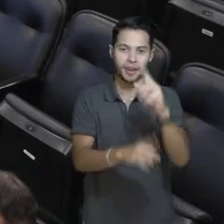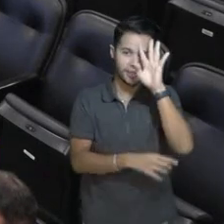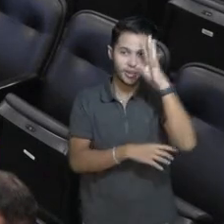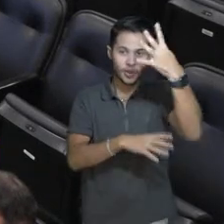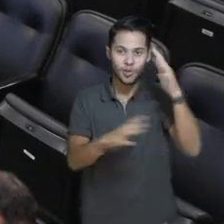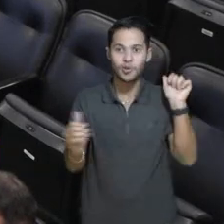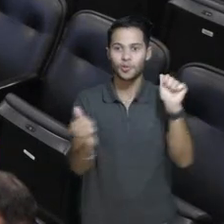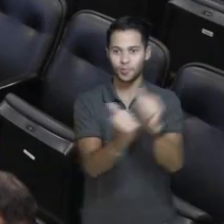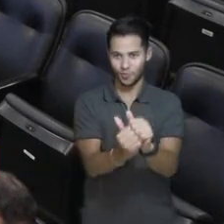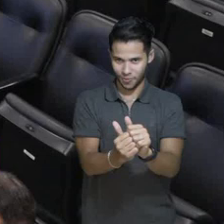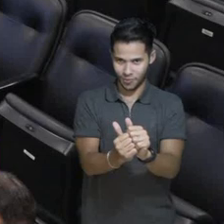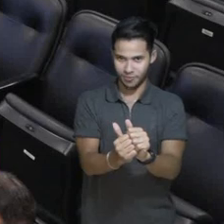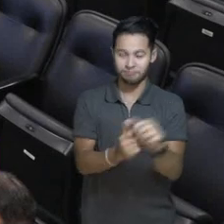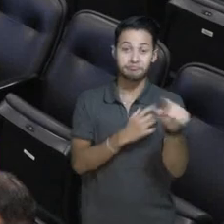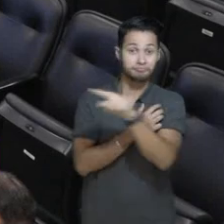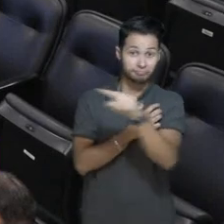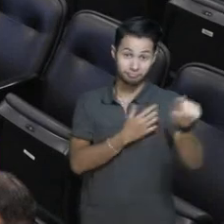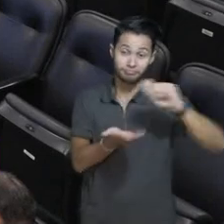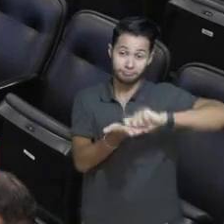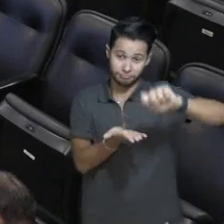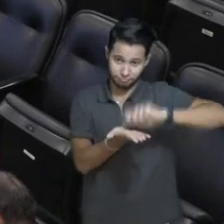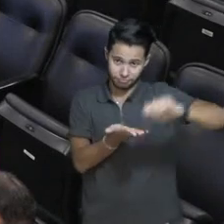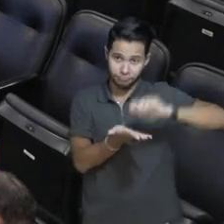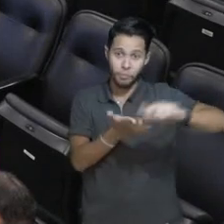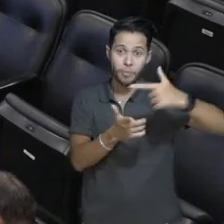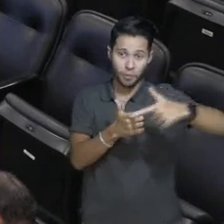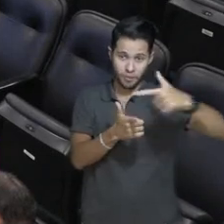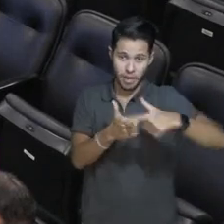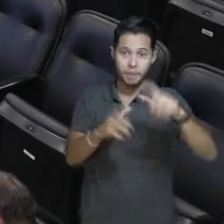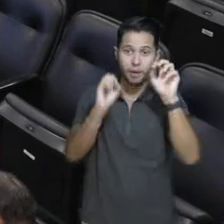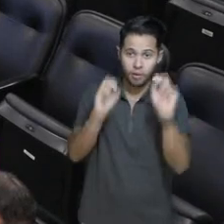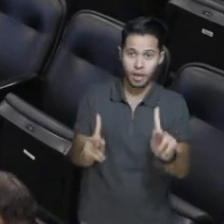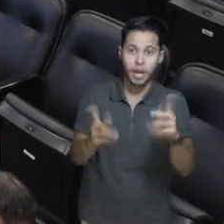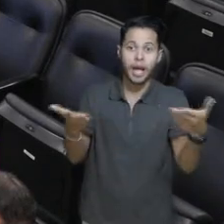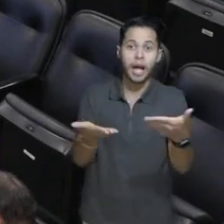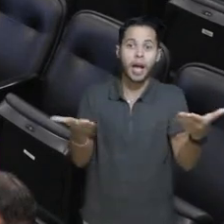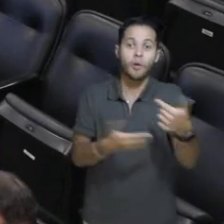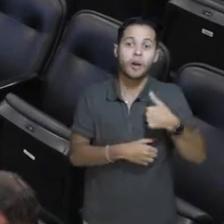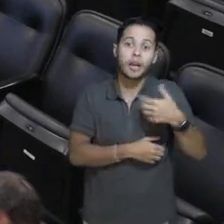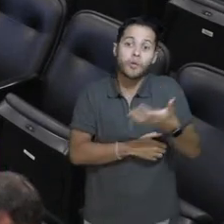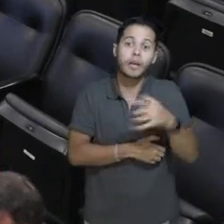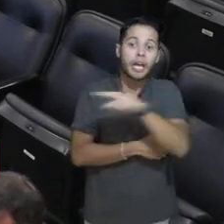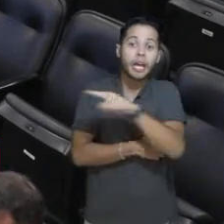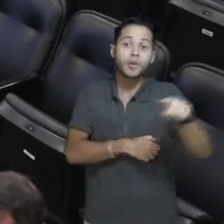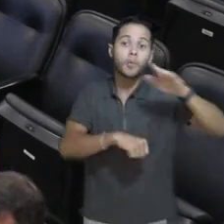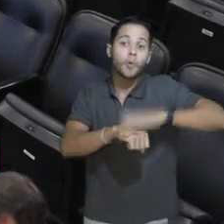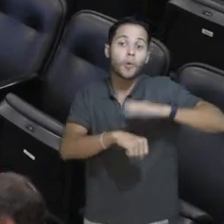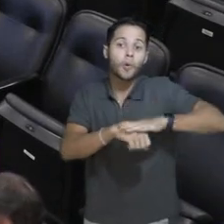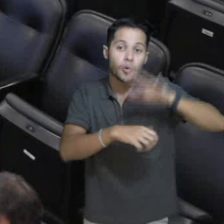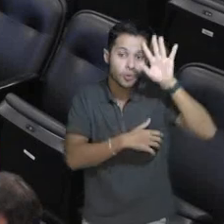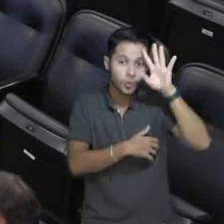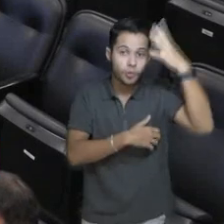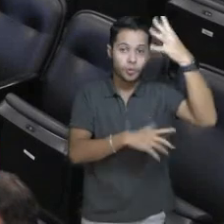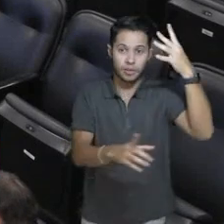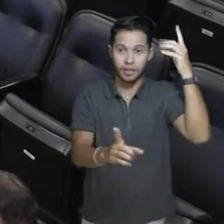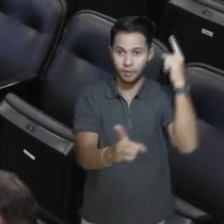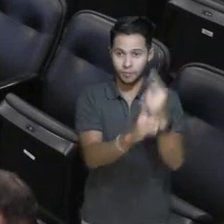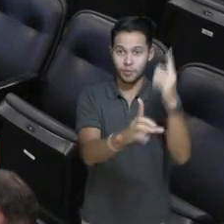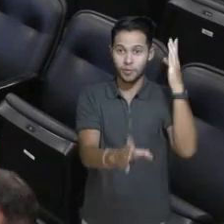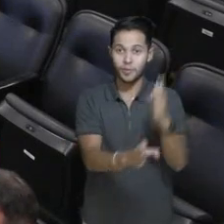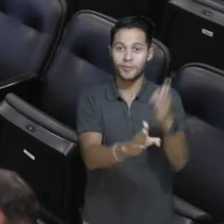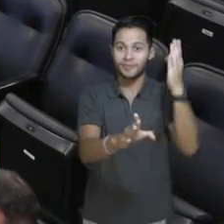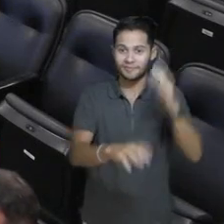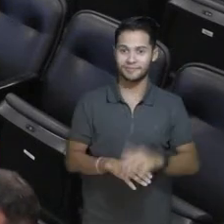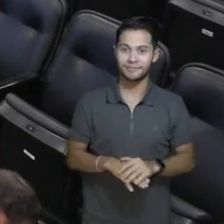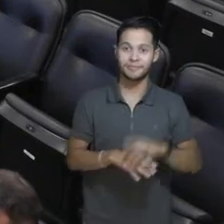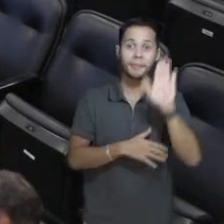vocês escreveram um problema obviamente eu quero que vocês também encontrem uma solução porém vocês não